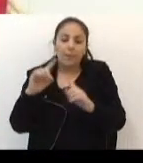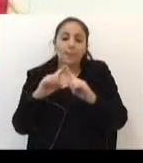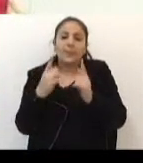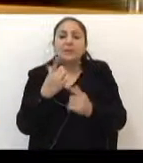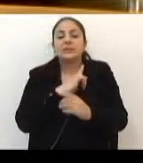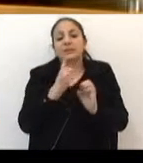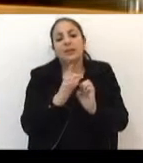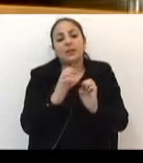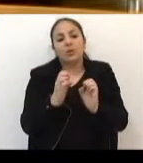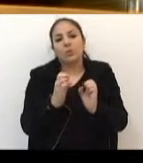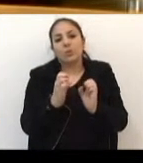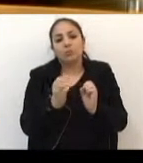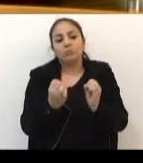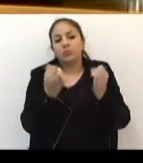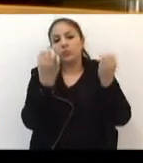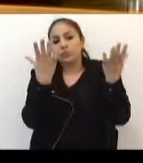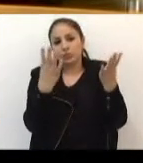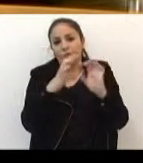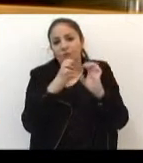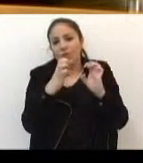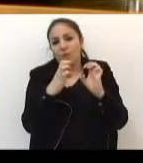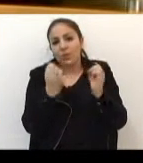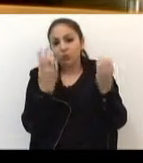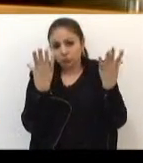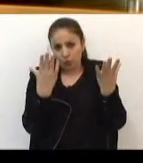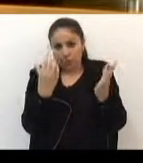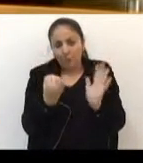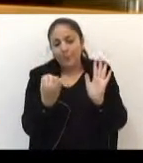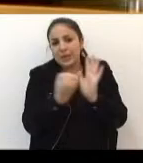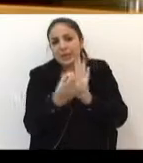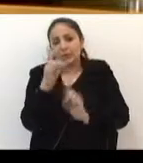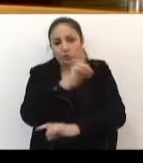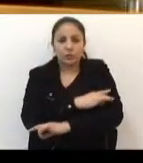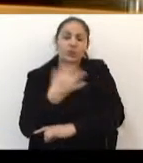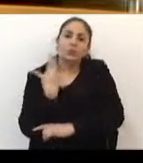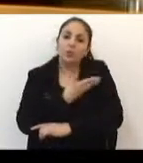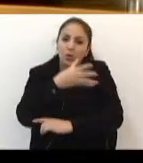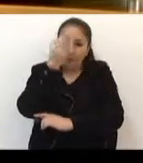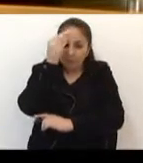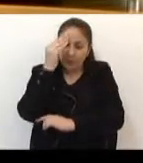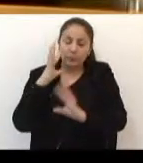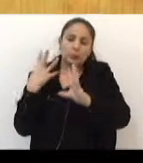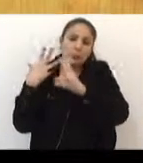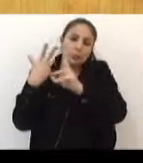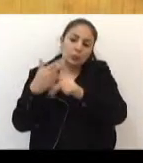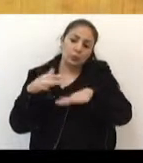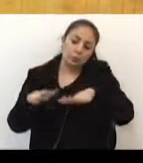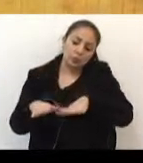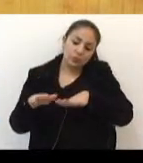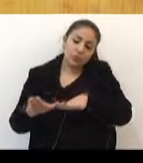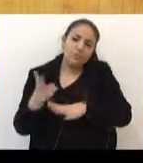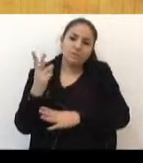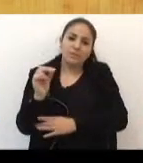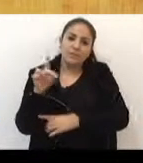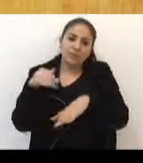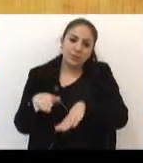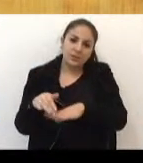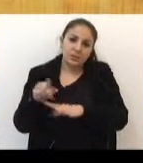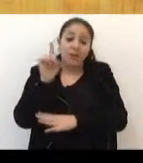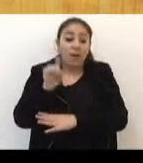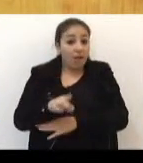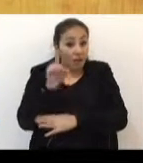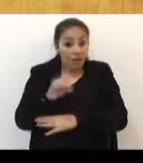marcar também a data, né? Porque nós entendemos assim que todo o desfile, todo 20 de setembro, ele